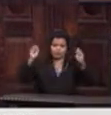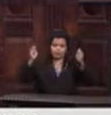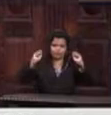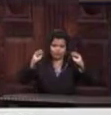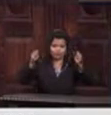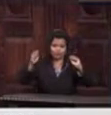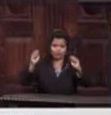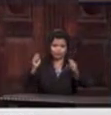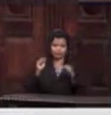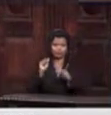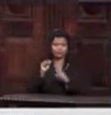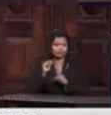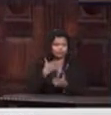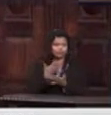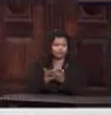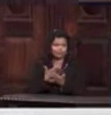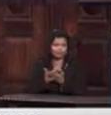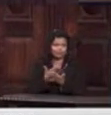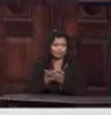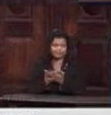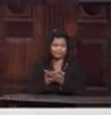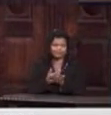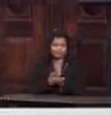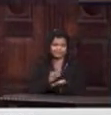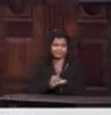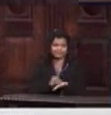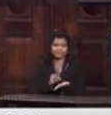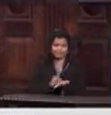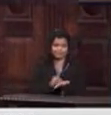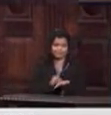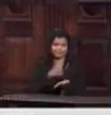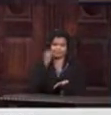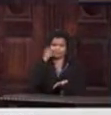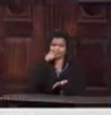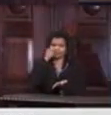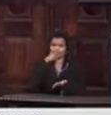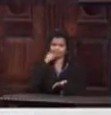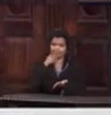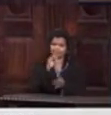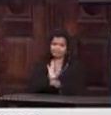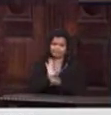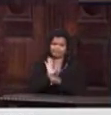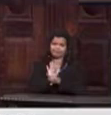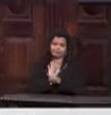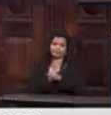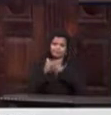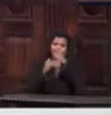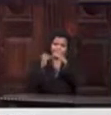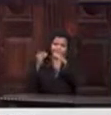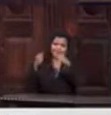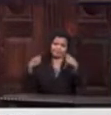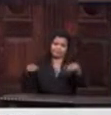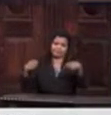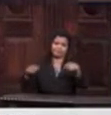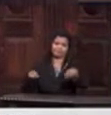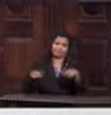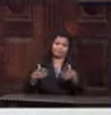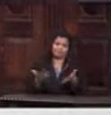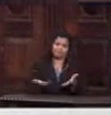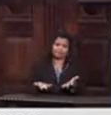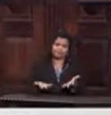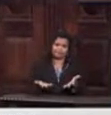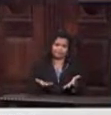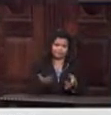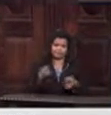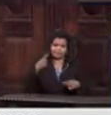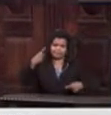escola não é pensão. Exatamente pessoas que hoje andam por aí a fazer crítica ao regime. Sabe para